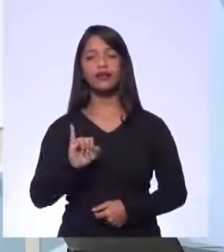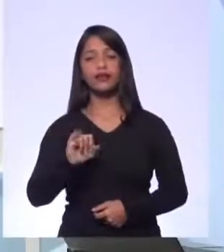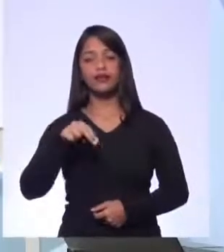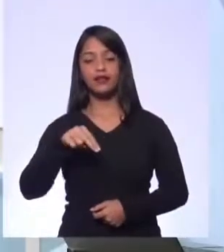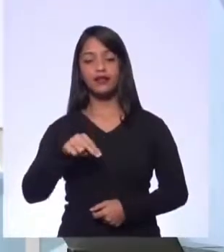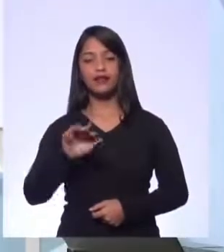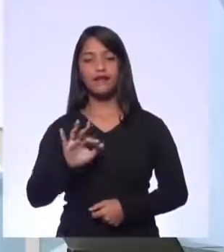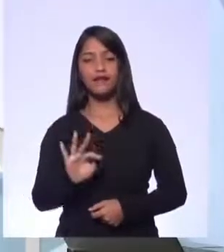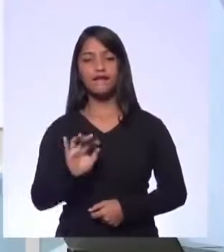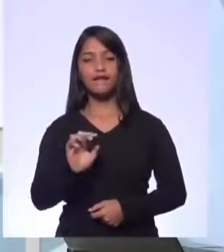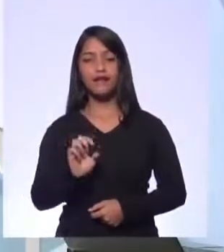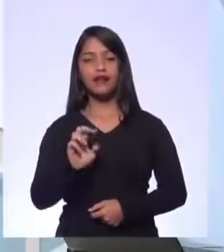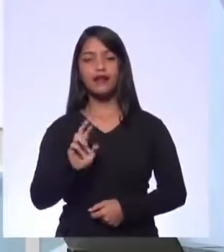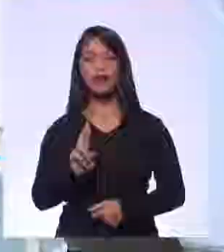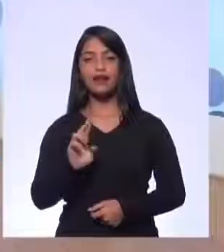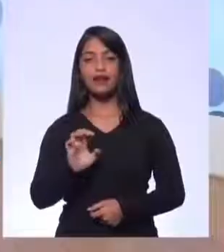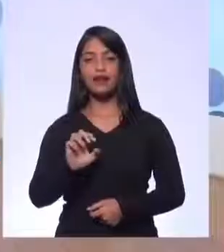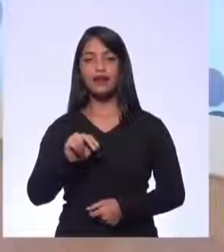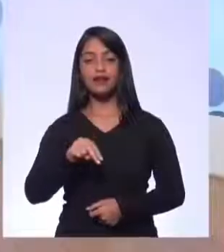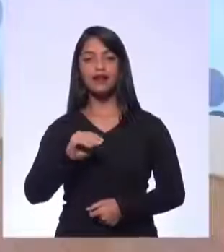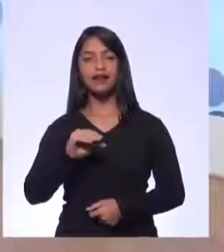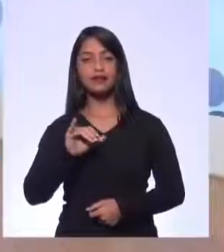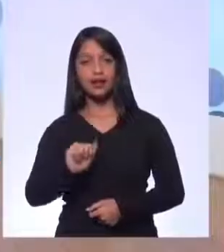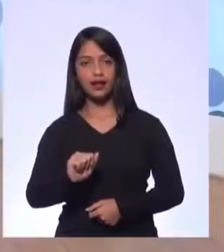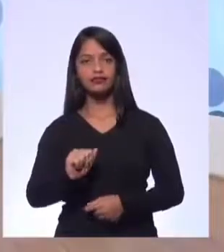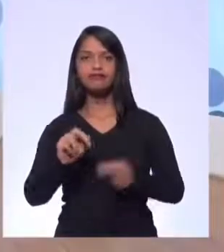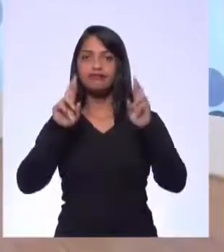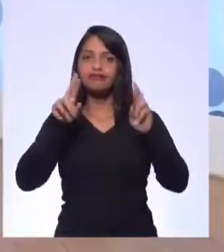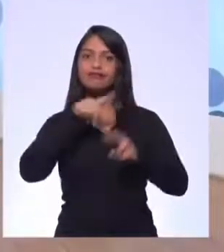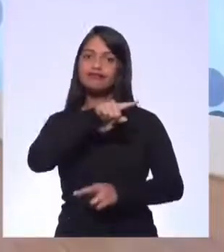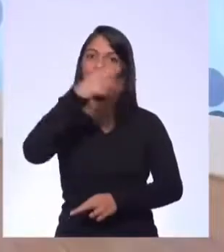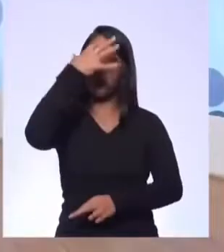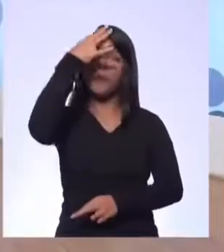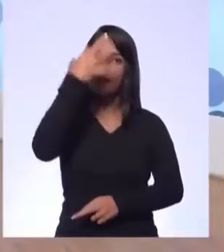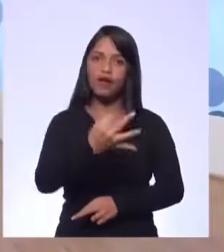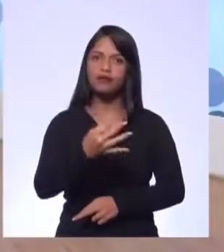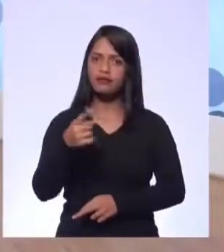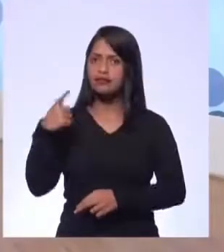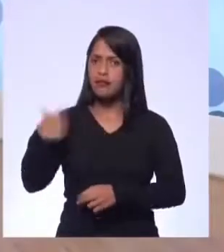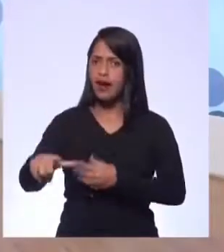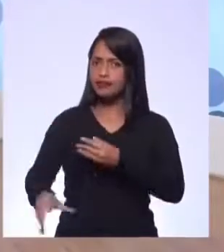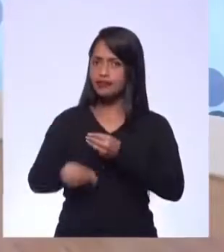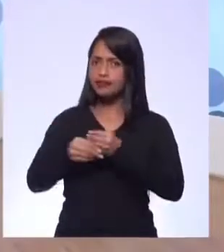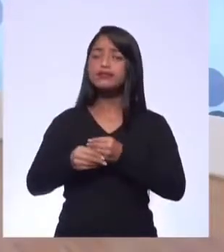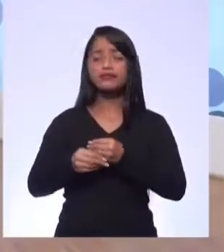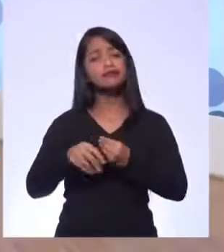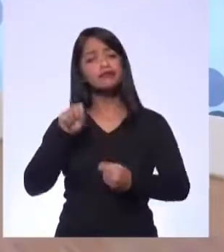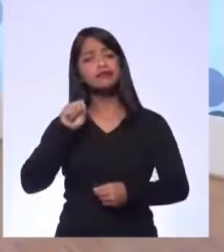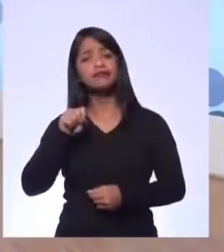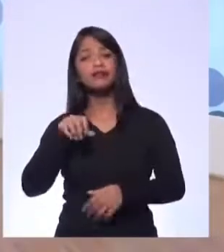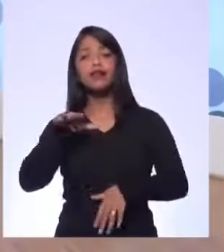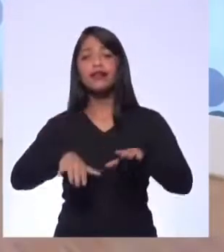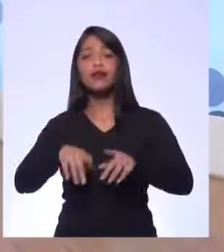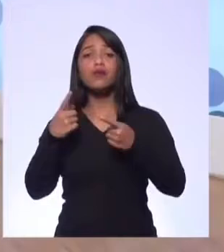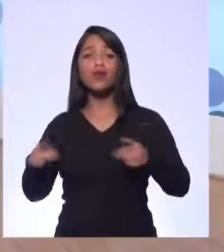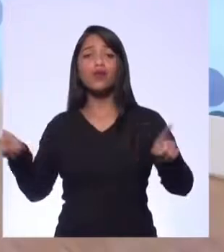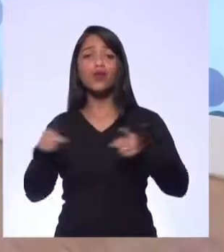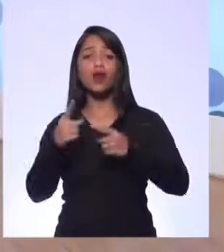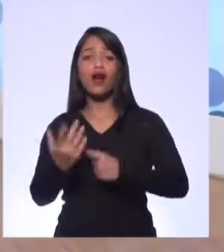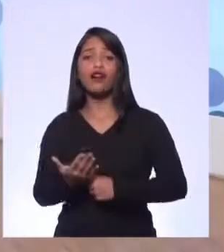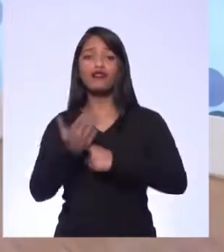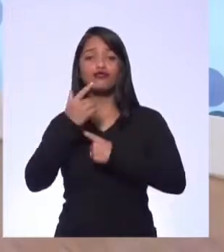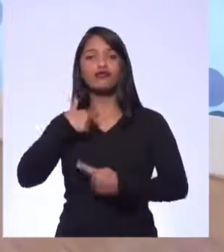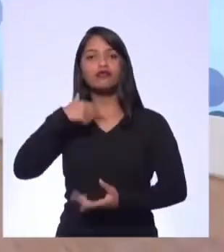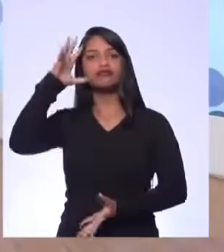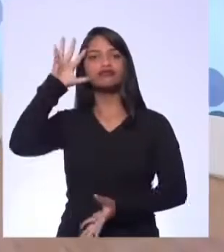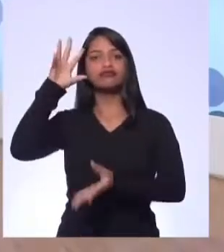quer acrescentar mais alguma coisa, Ed? Às vezes a gente com música também pode ajudar bastante, né, Antônio? Então, a notícia que você disse, né?